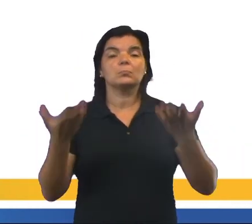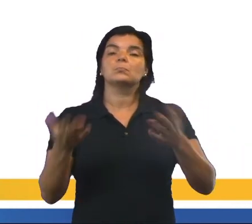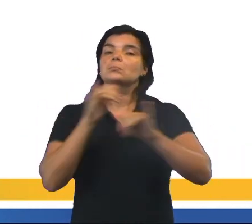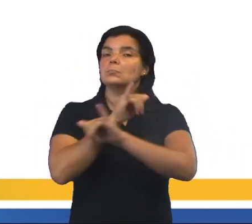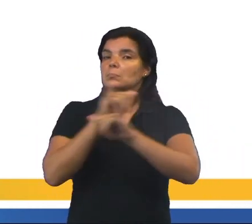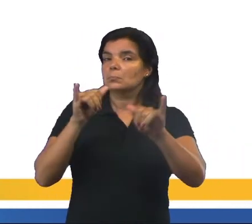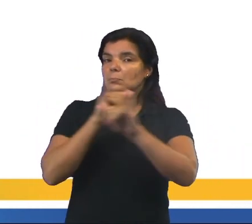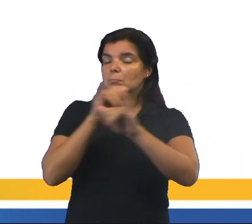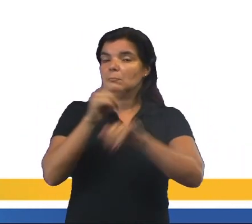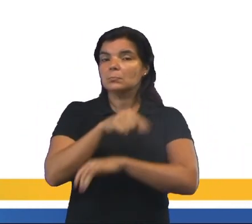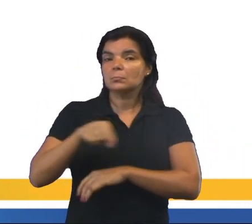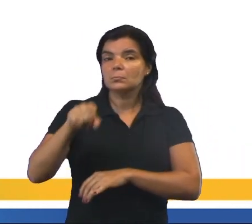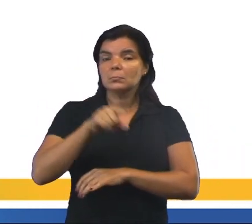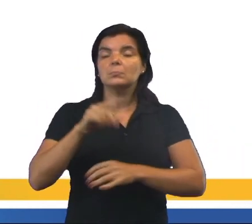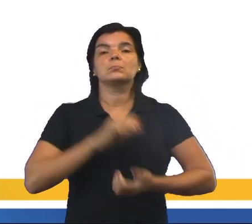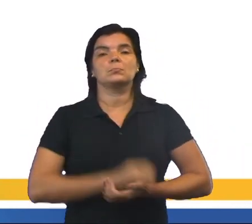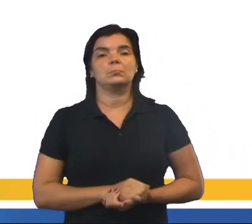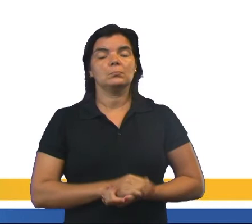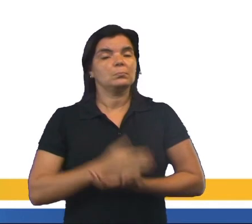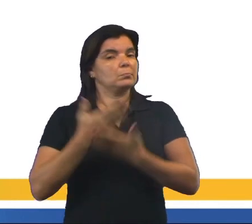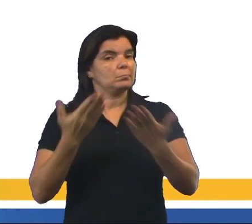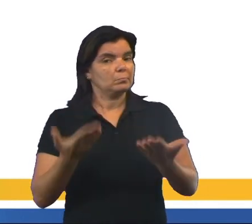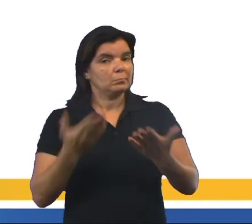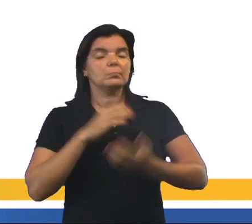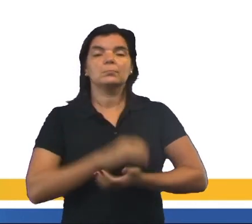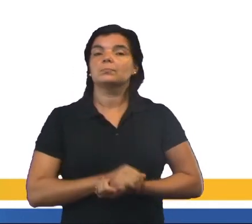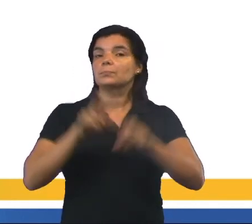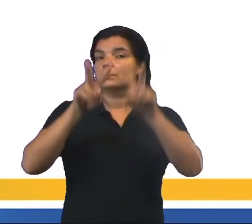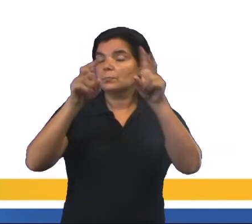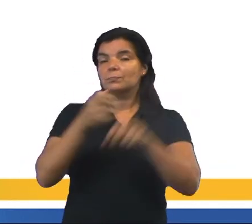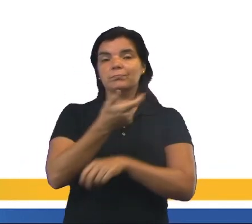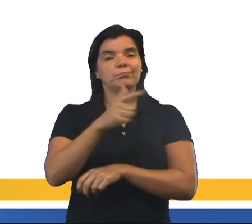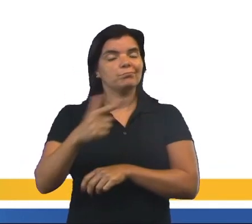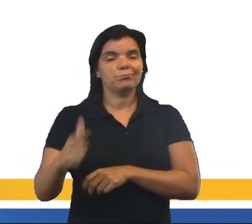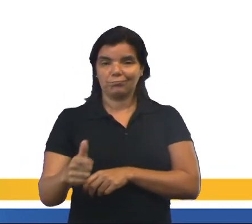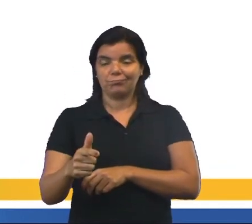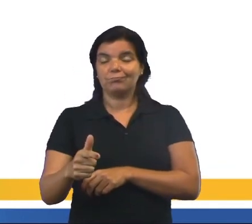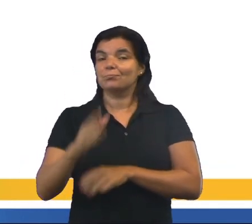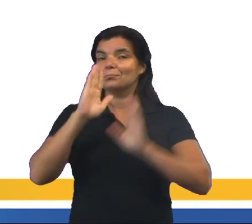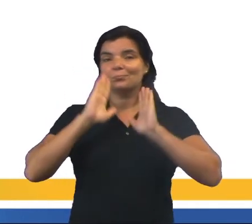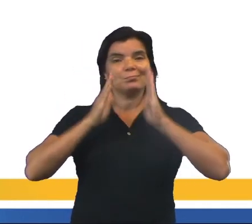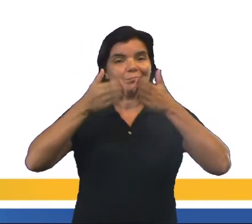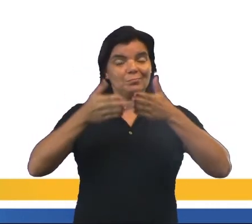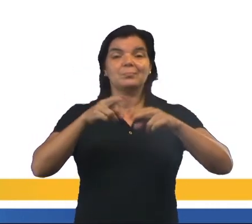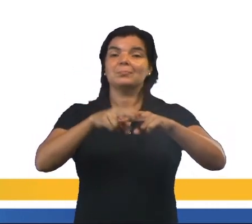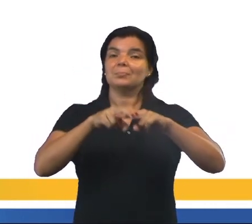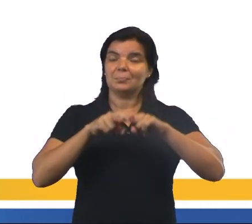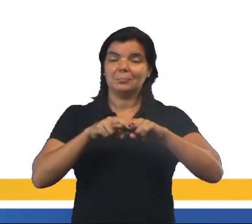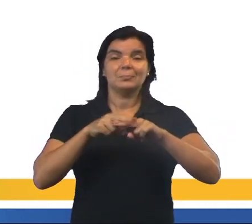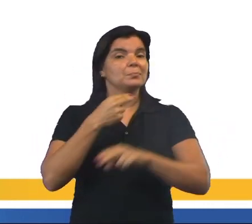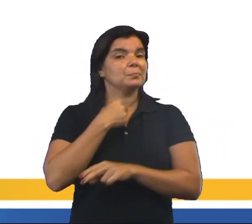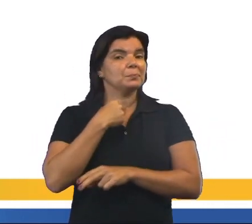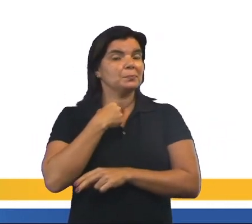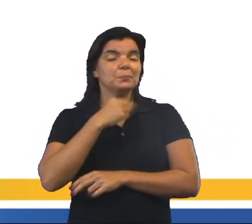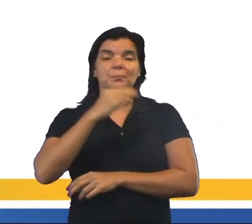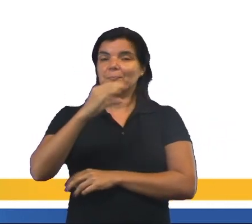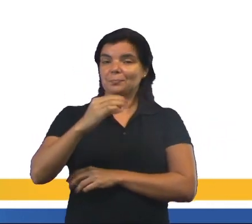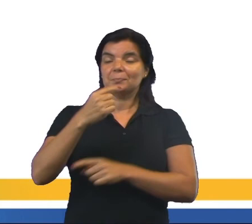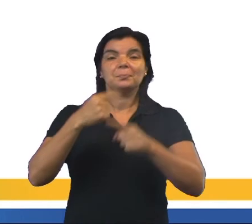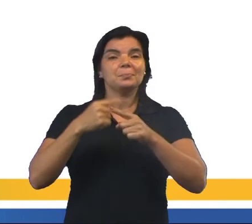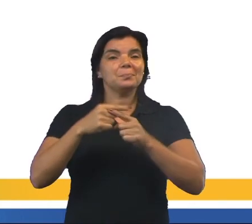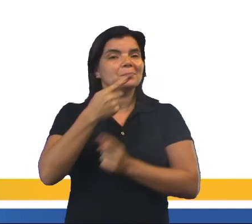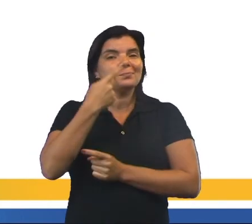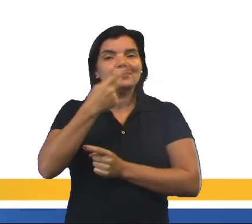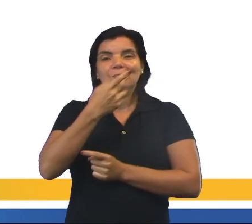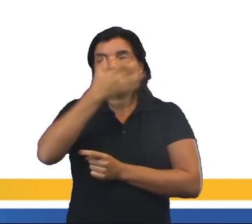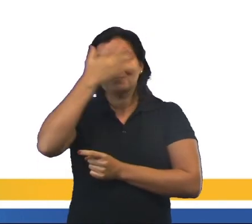dessa notícia que aparece para vocês. Então, nesse título não tem discurso direto, por isso que não pode ser a letra C, porque não tem